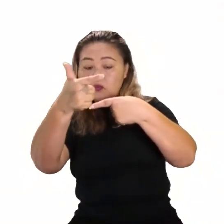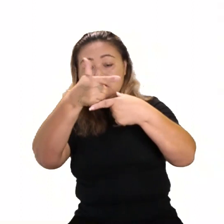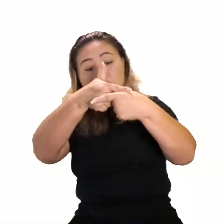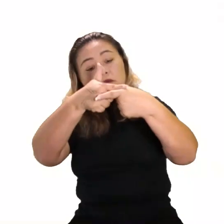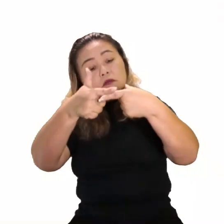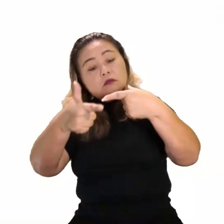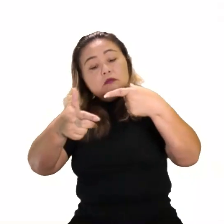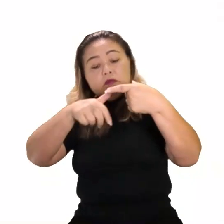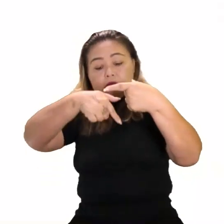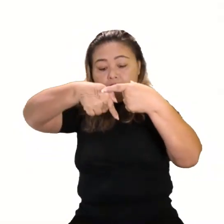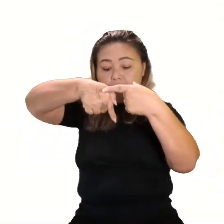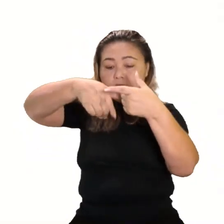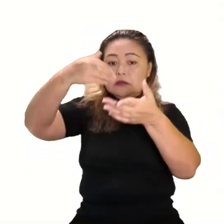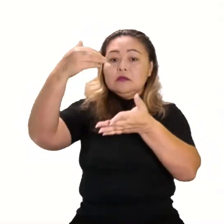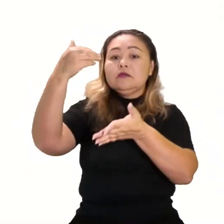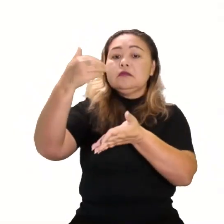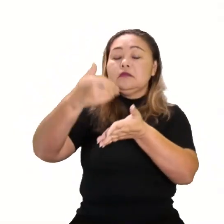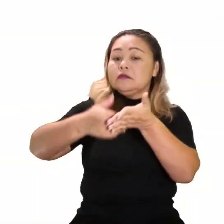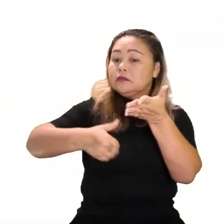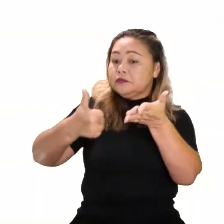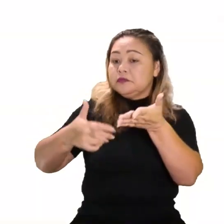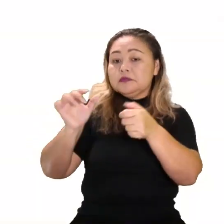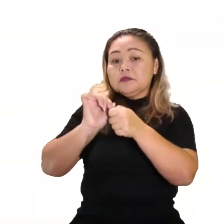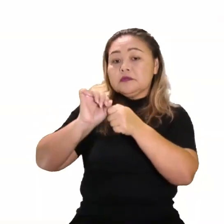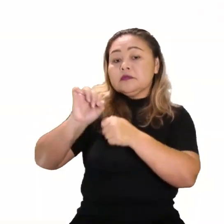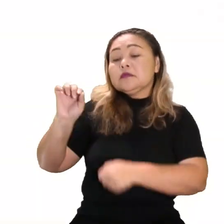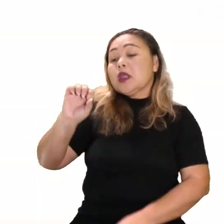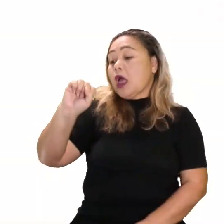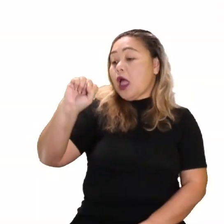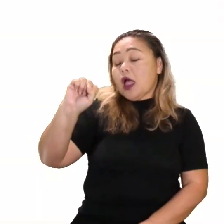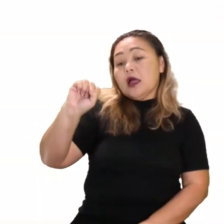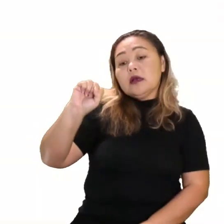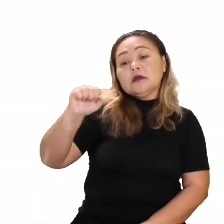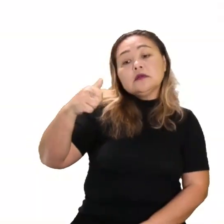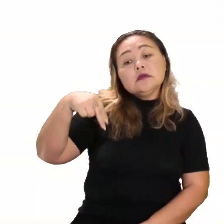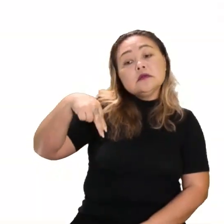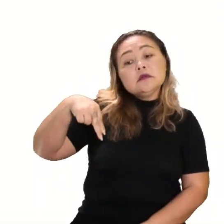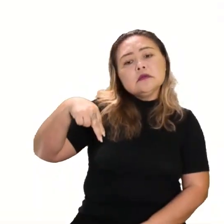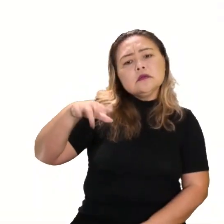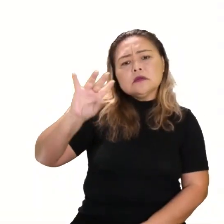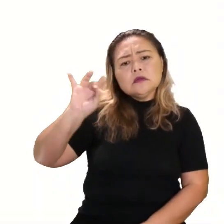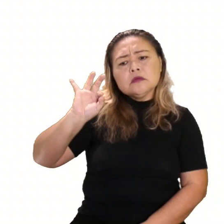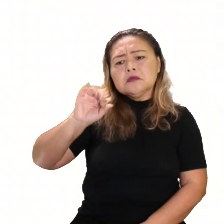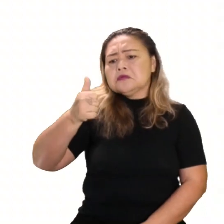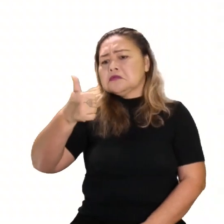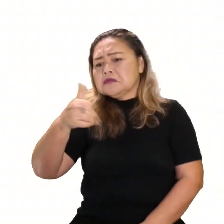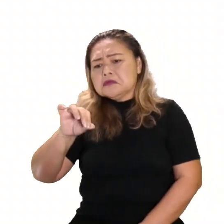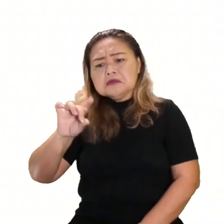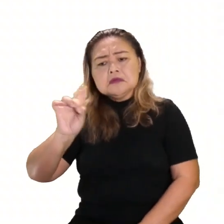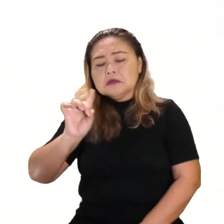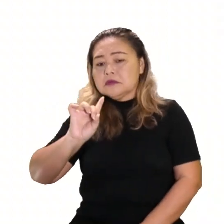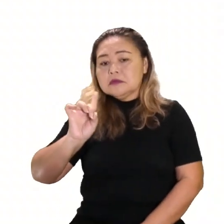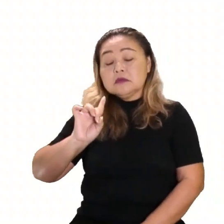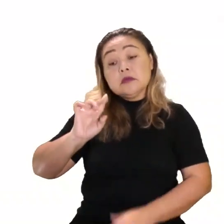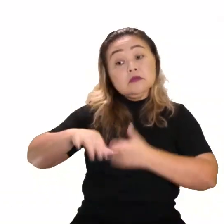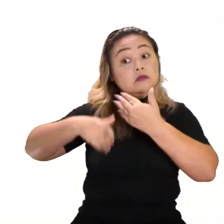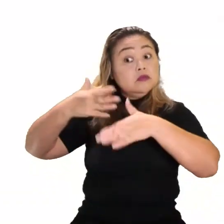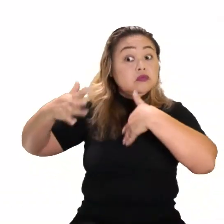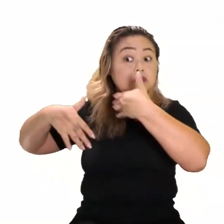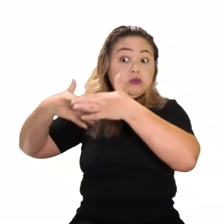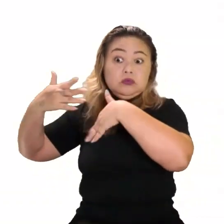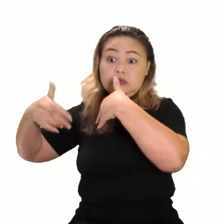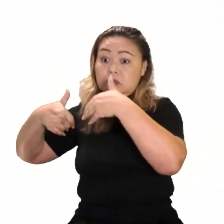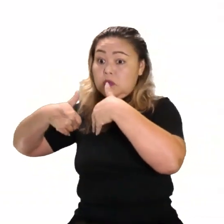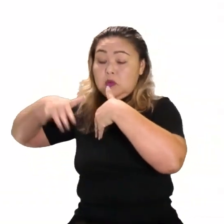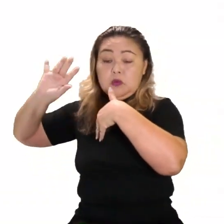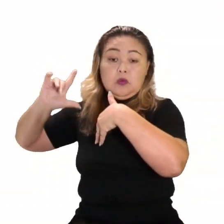Isso. Então, vamos só substituir, né? Quem é o nosso SN? Ah, mas agora a gente não coloca assim S10, S9? Não, porque infinitos termos.